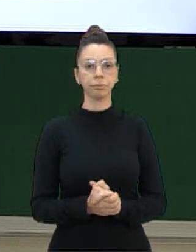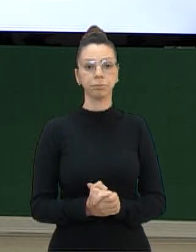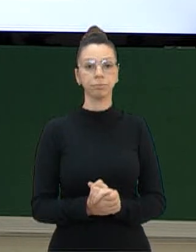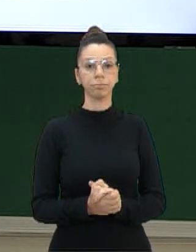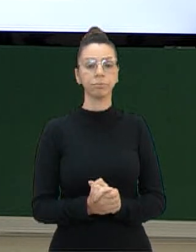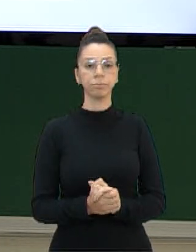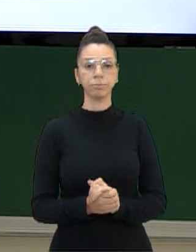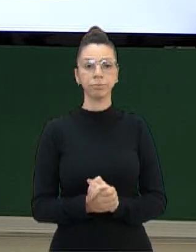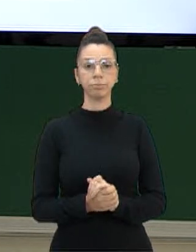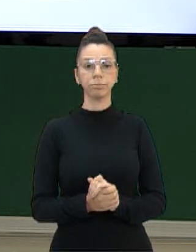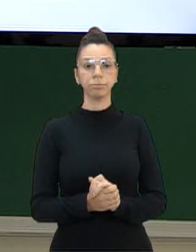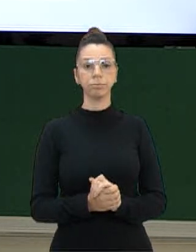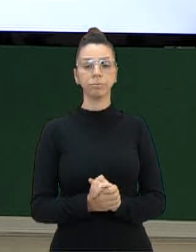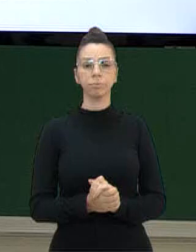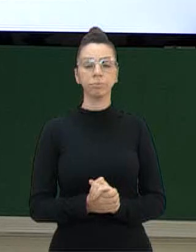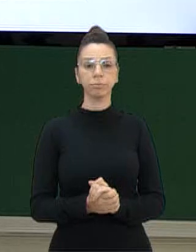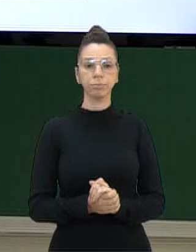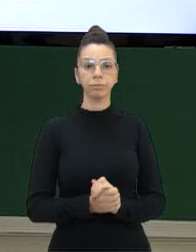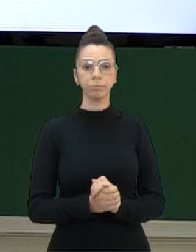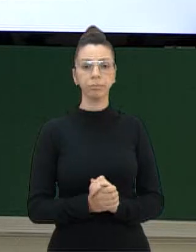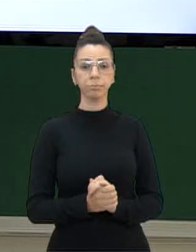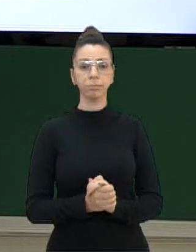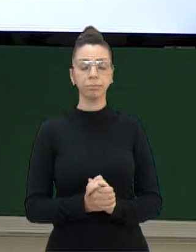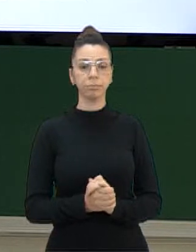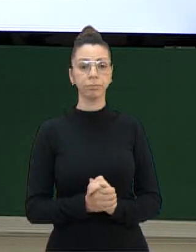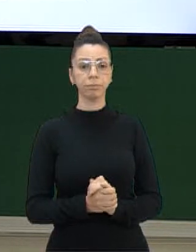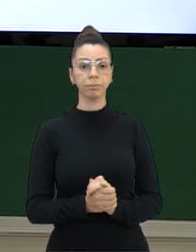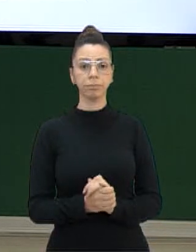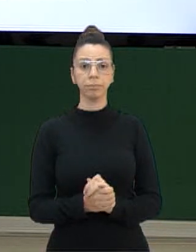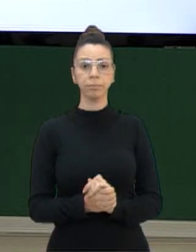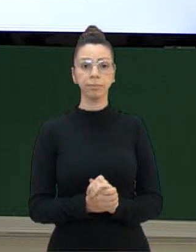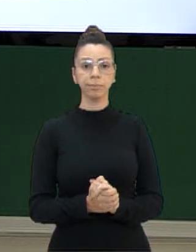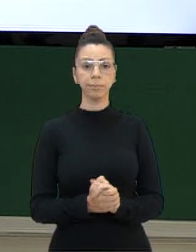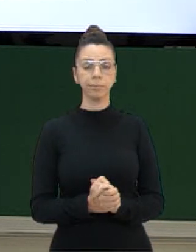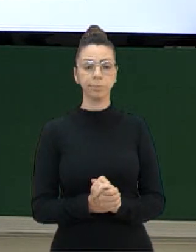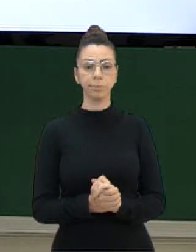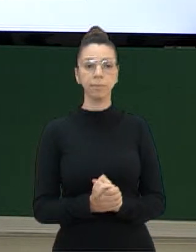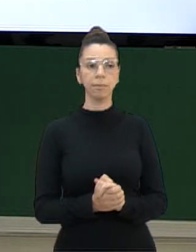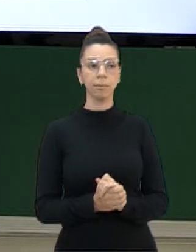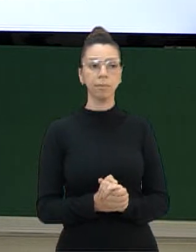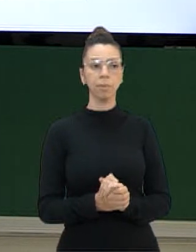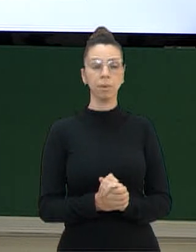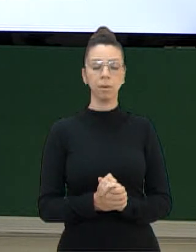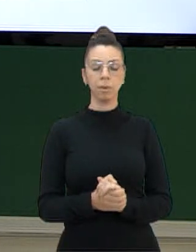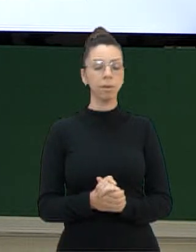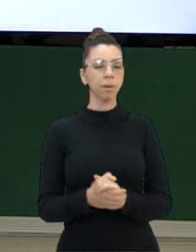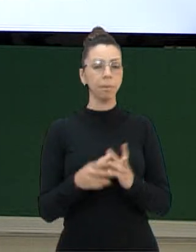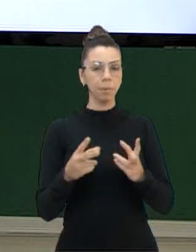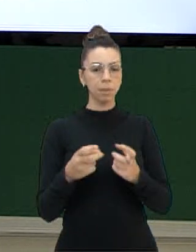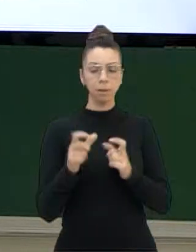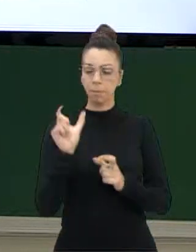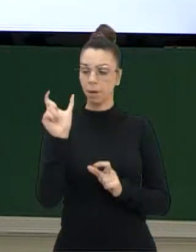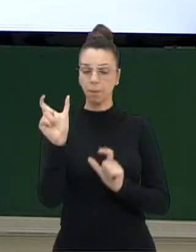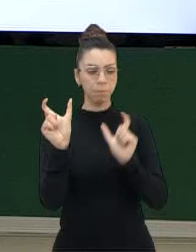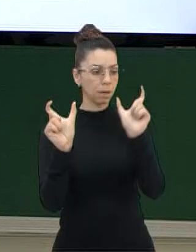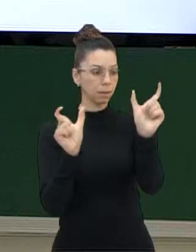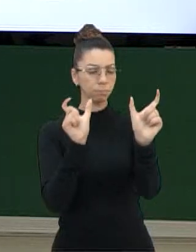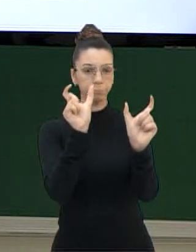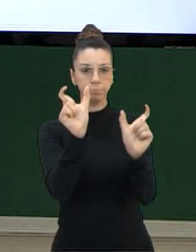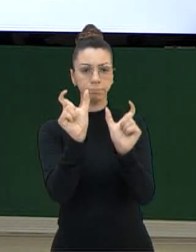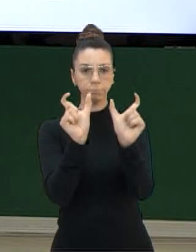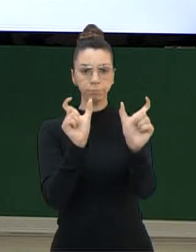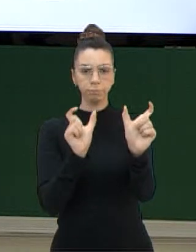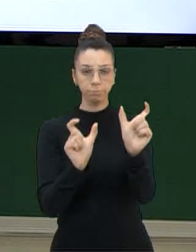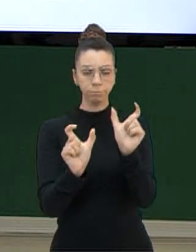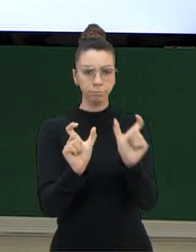de metal, alimentados por corrente elétrica. Olha essas palavras-chave: aparatos, piedra,